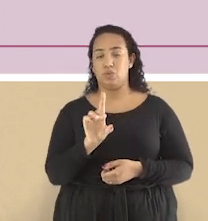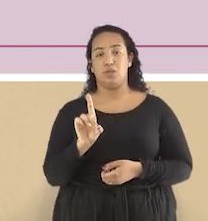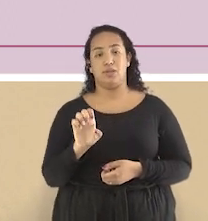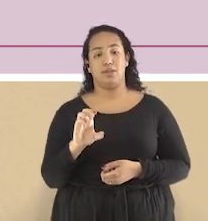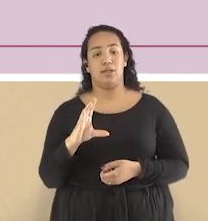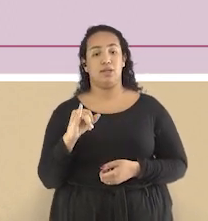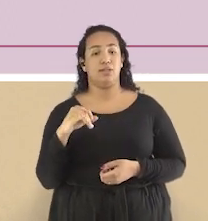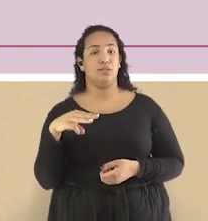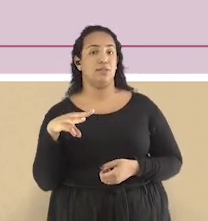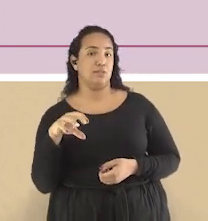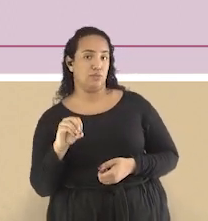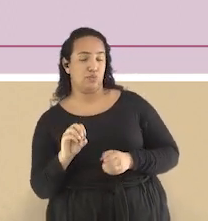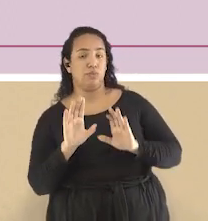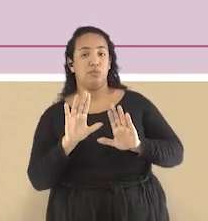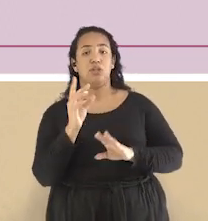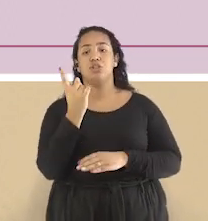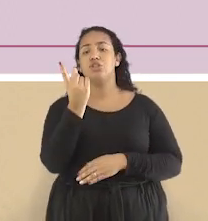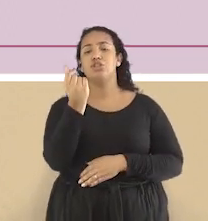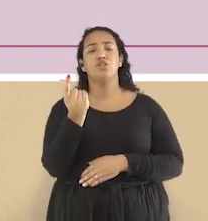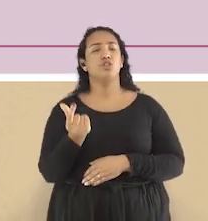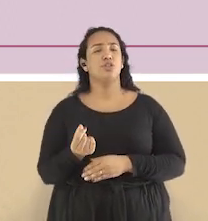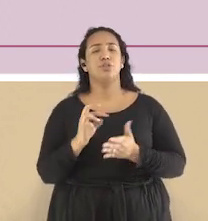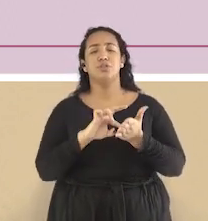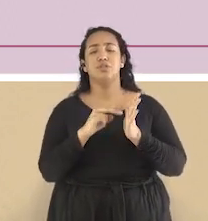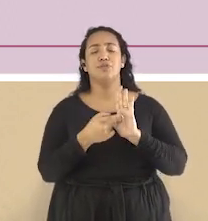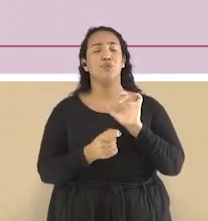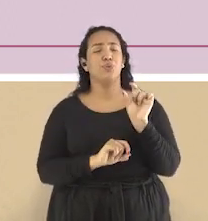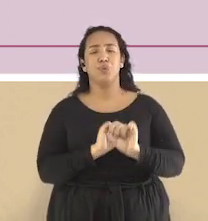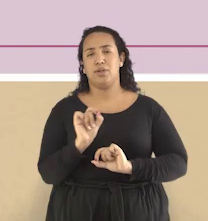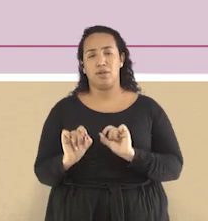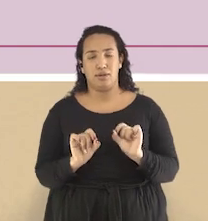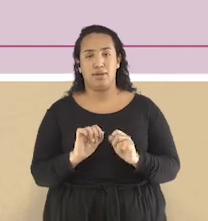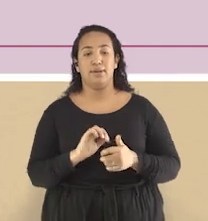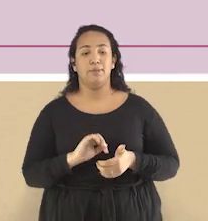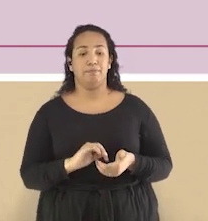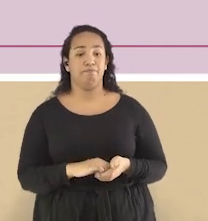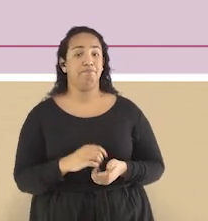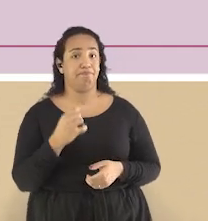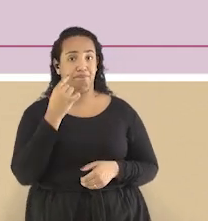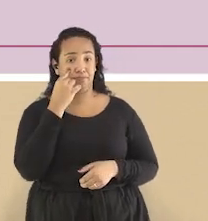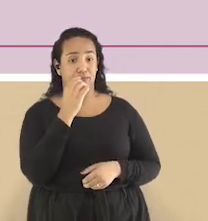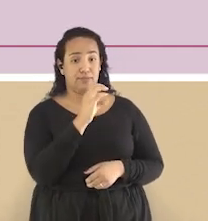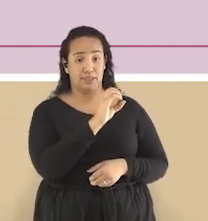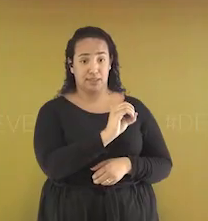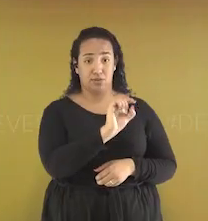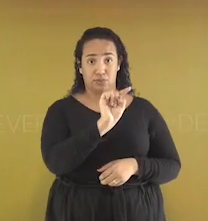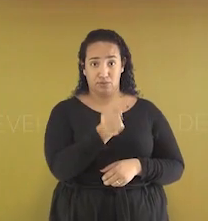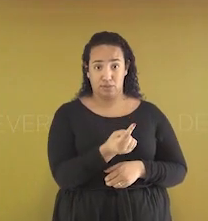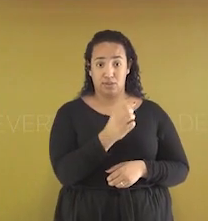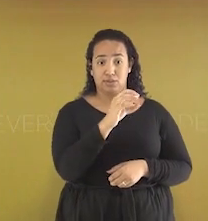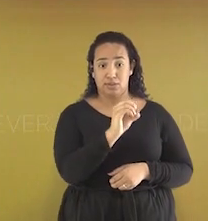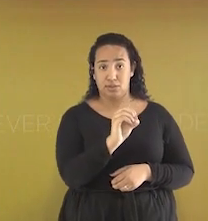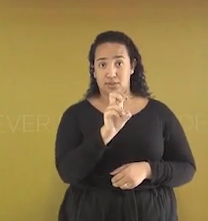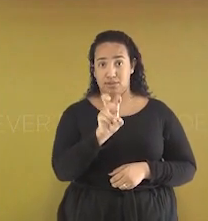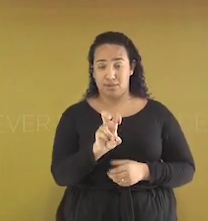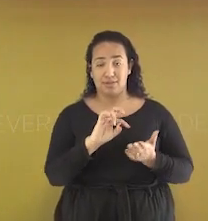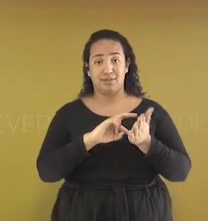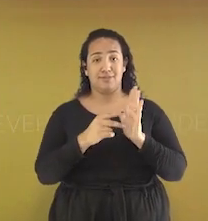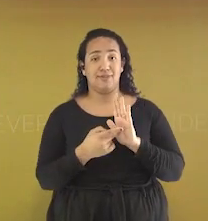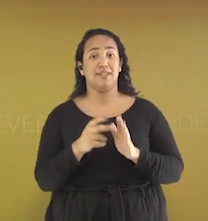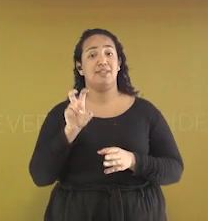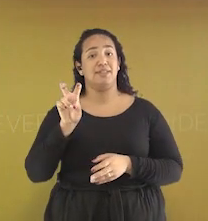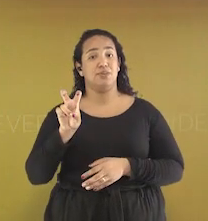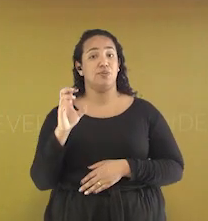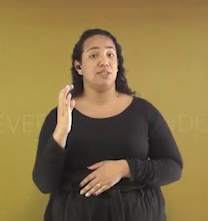usarmos esses números no nosso dinheiro, como falamos cada número desse? Veja, este aqui nós